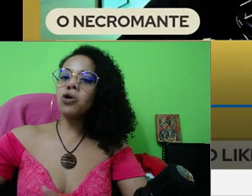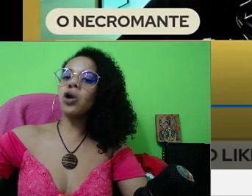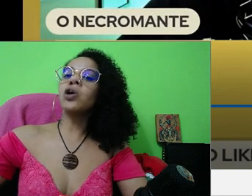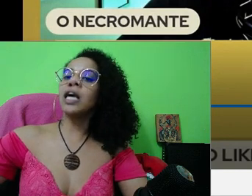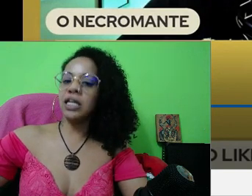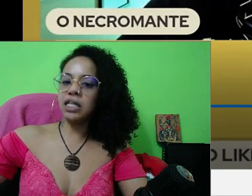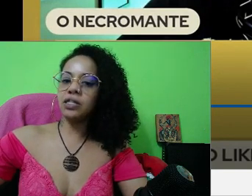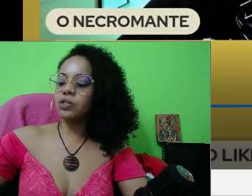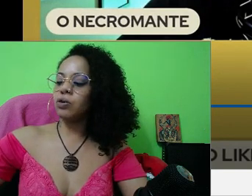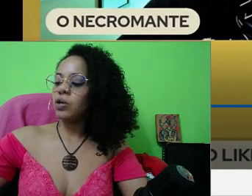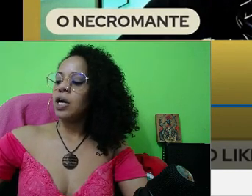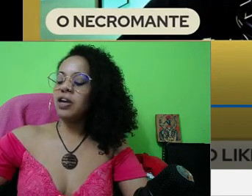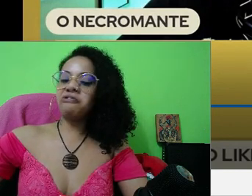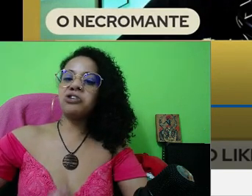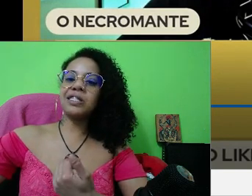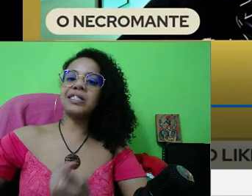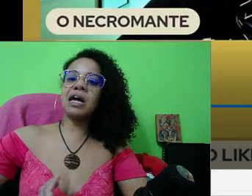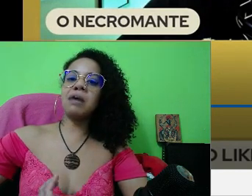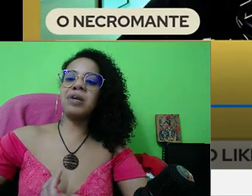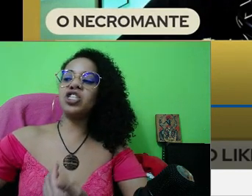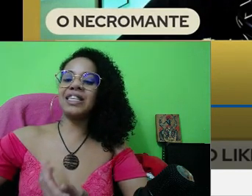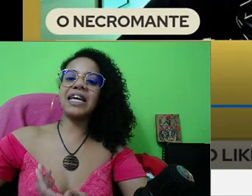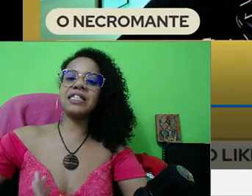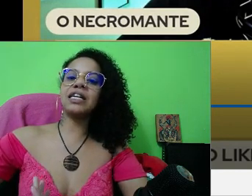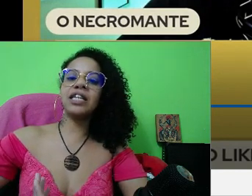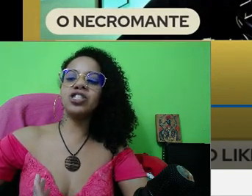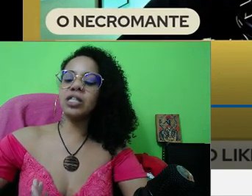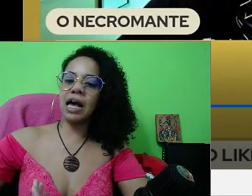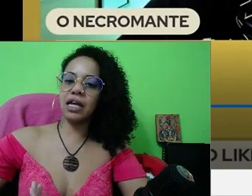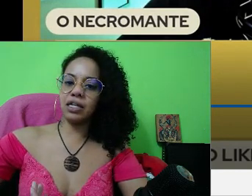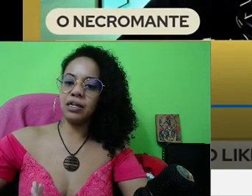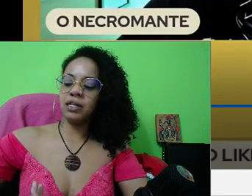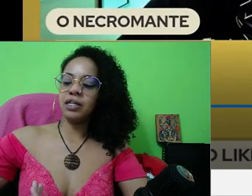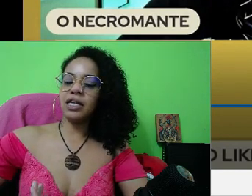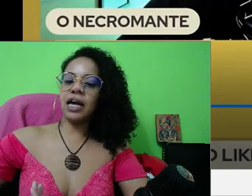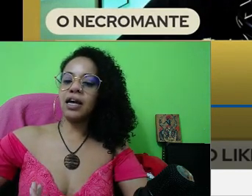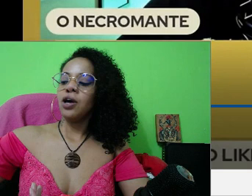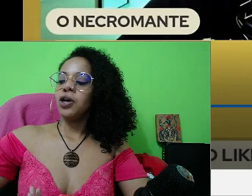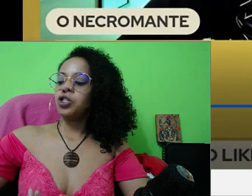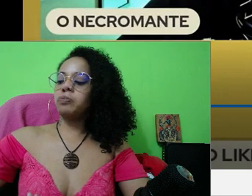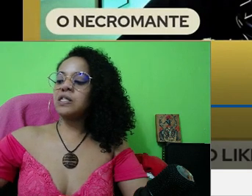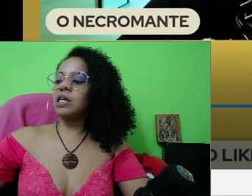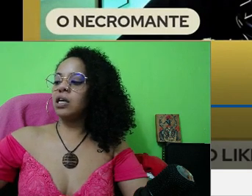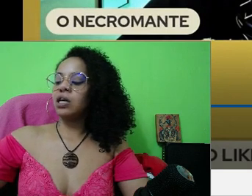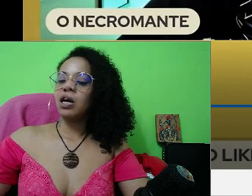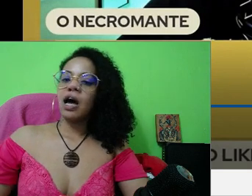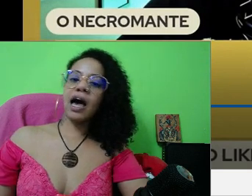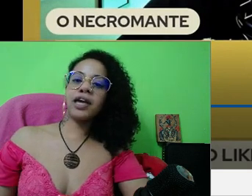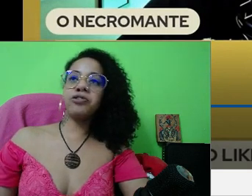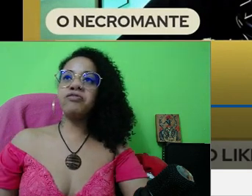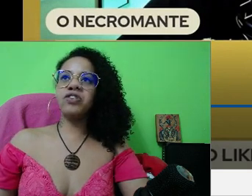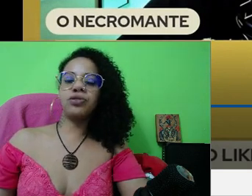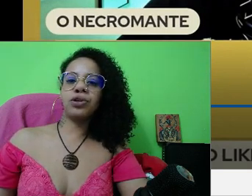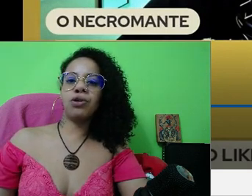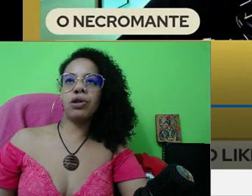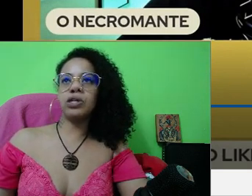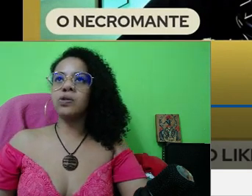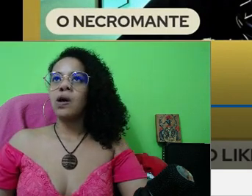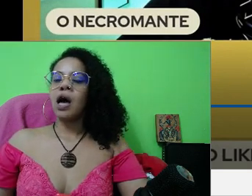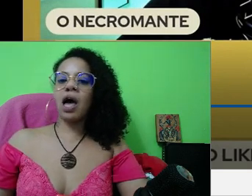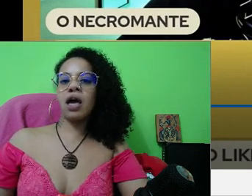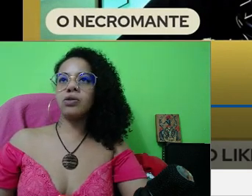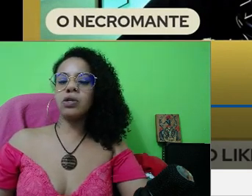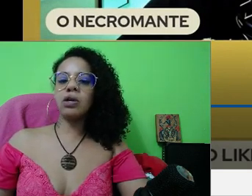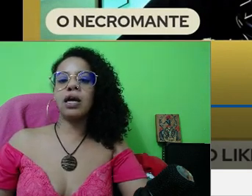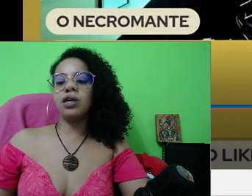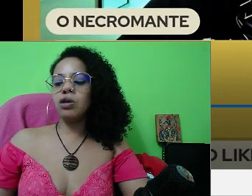céu eu coloquei isso e fui extremamente desacreditada né tipo assim ai duvido que